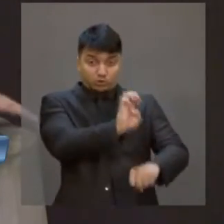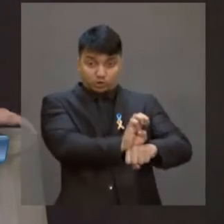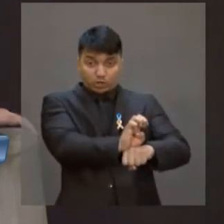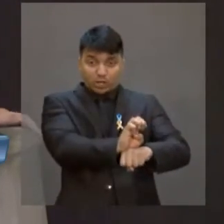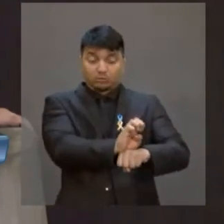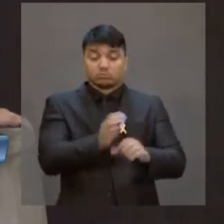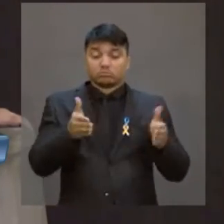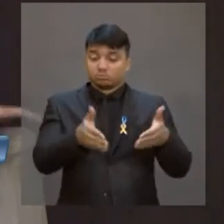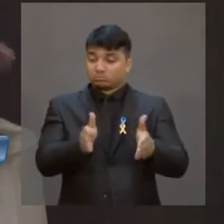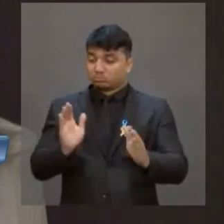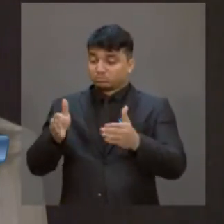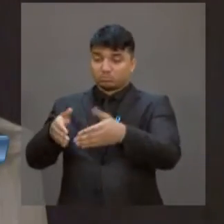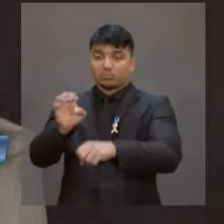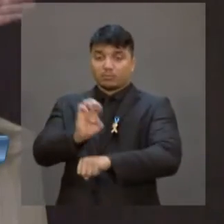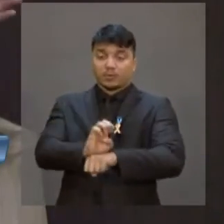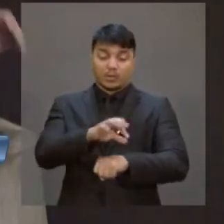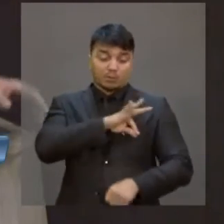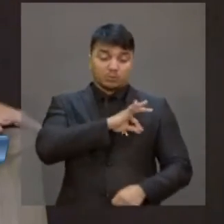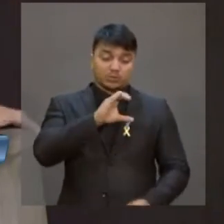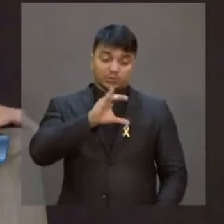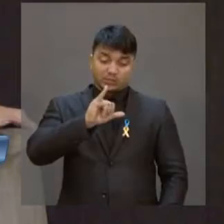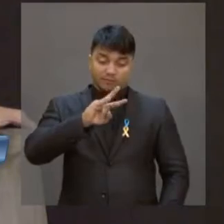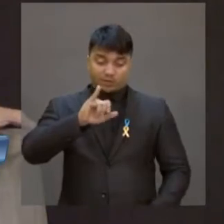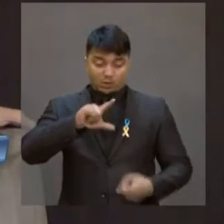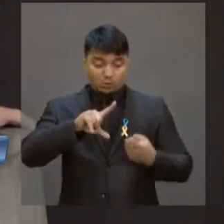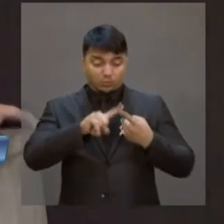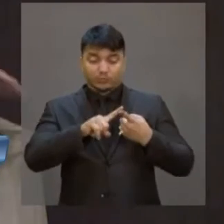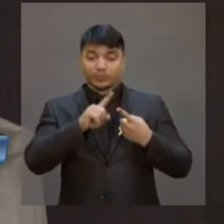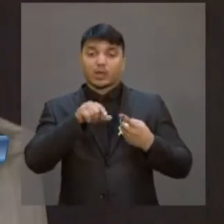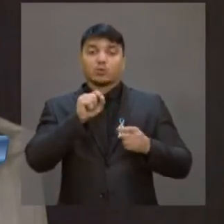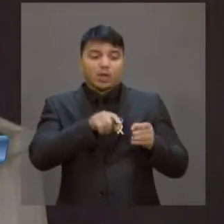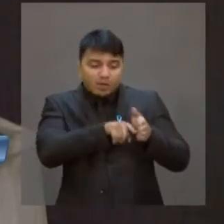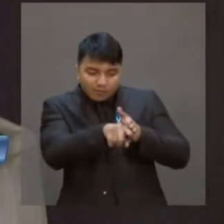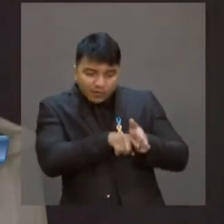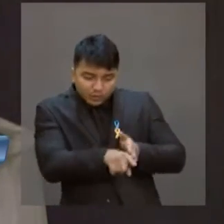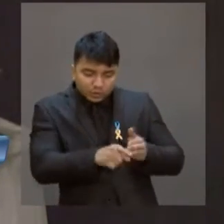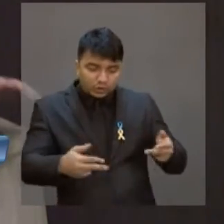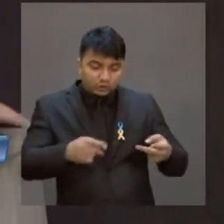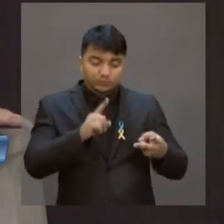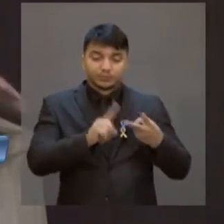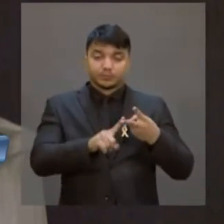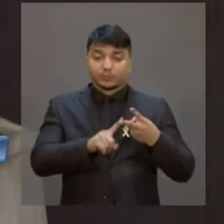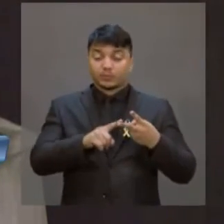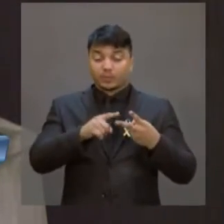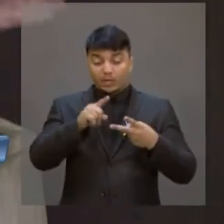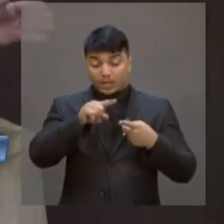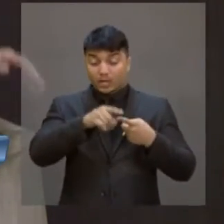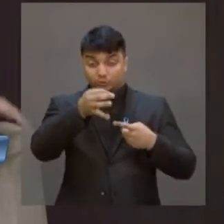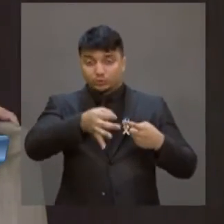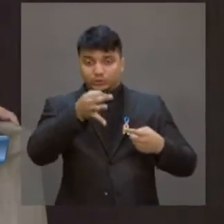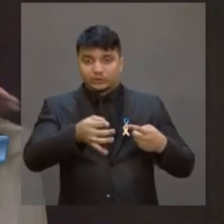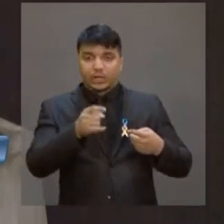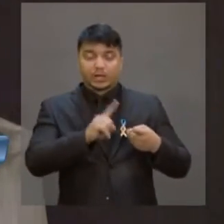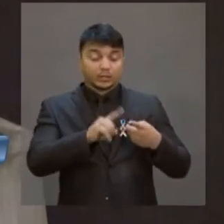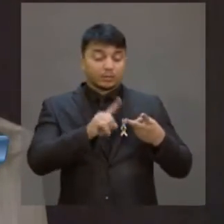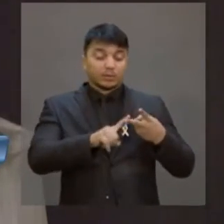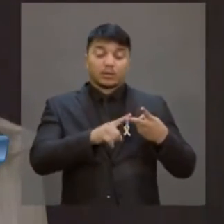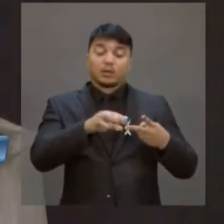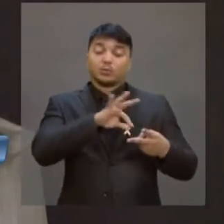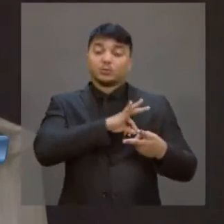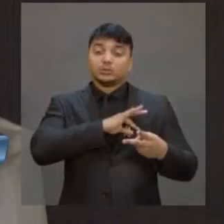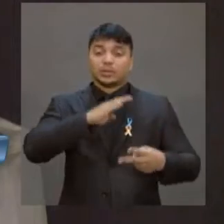mantiveram-se 2 polícias, uma polícia civil para investigação, a polícia judiciária e a polícia